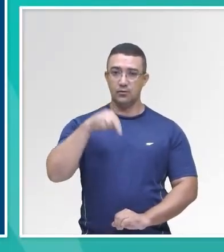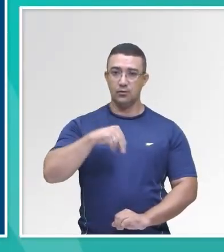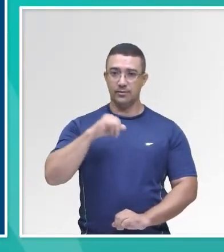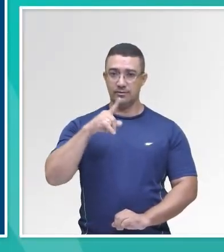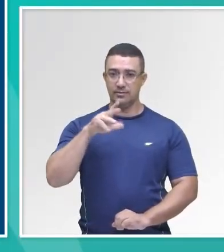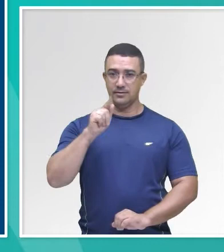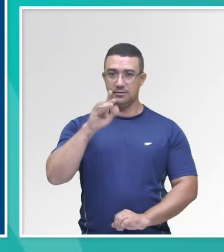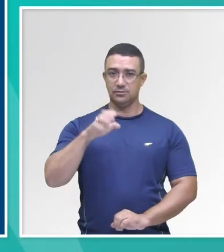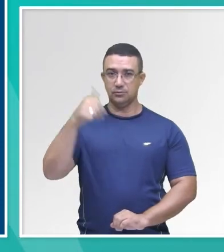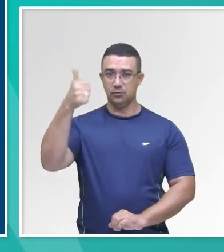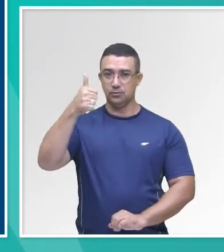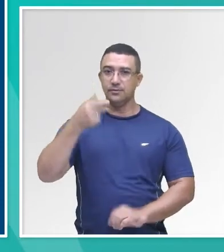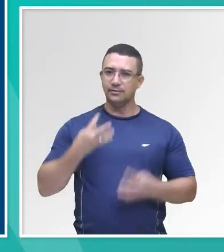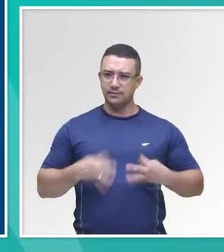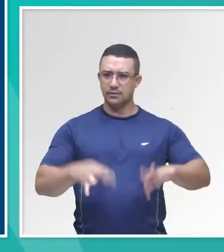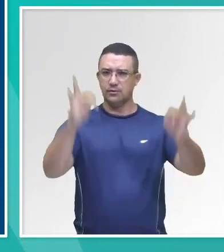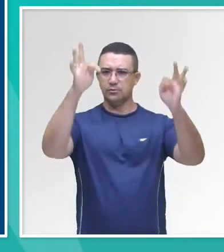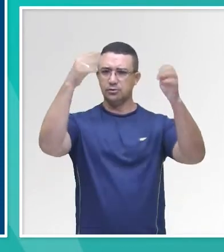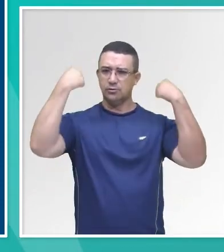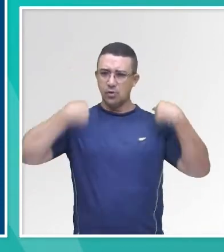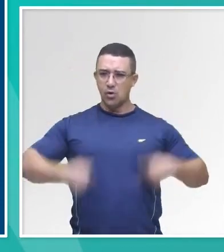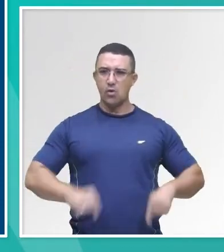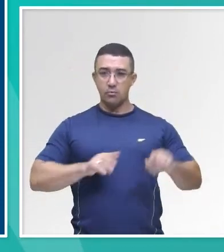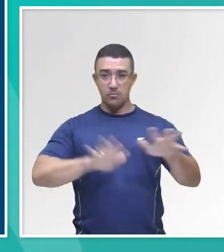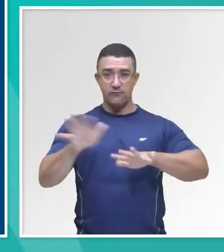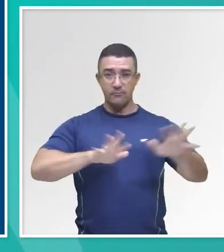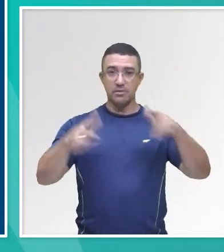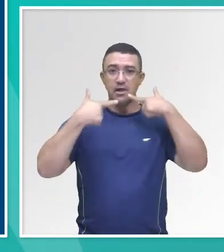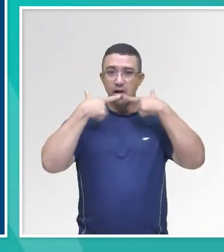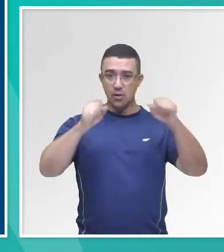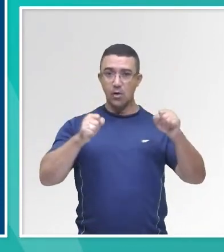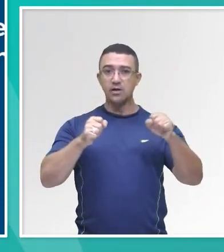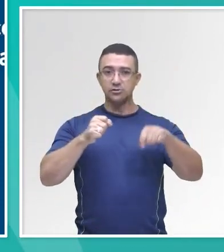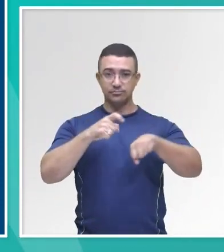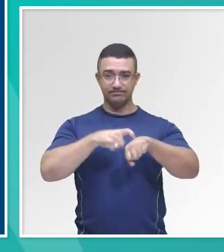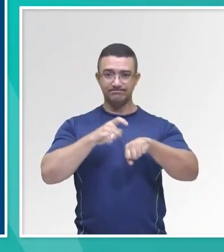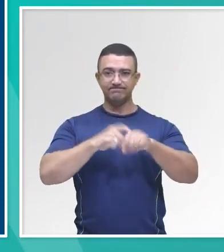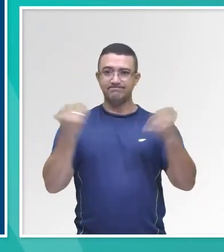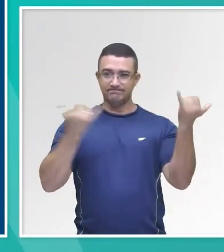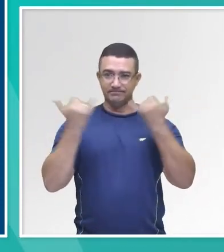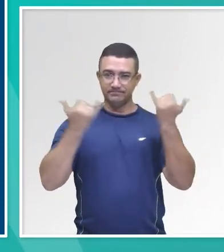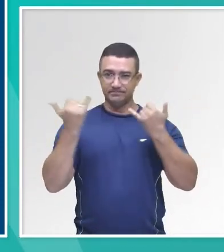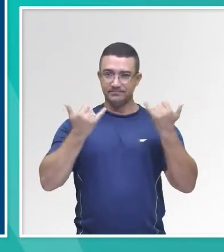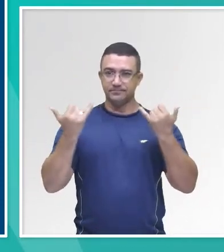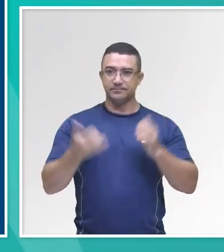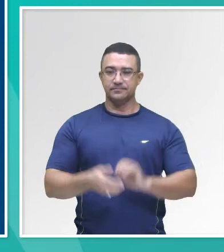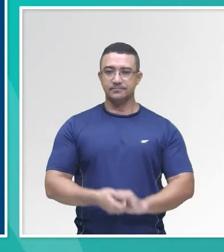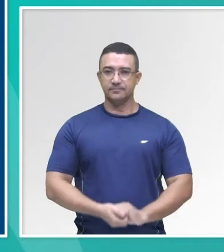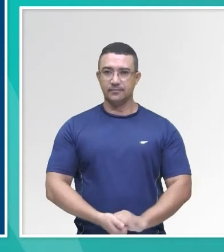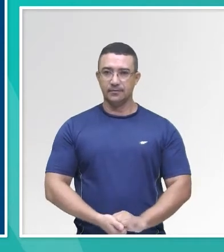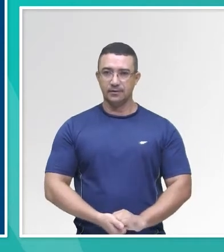Unidade 1. Tecnologia, corpo, movimento e linguagem na era da informação.